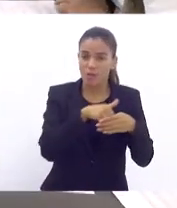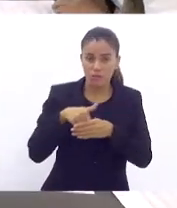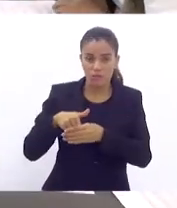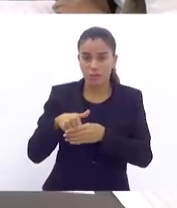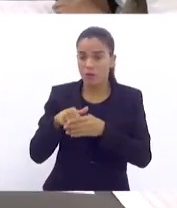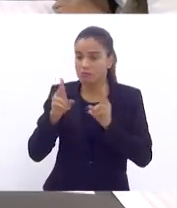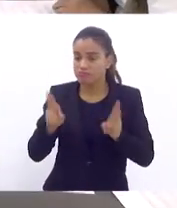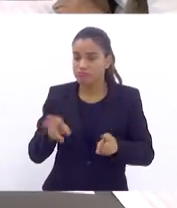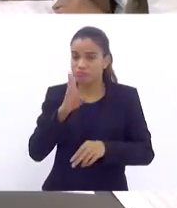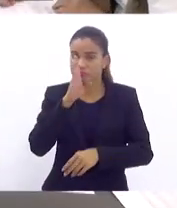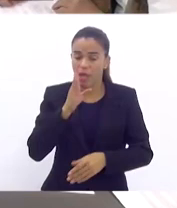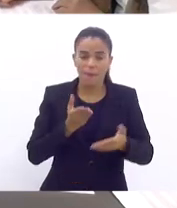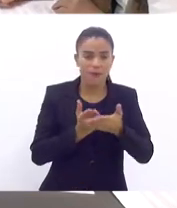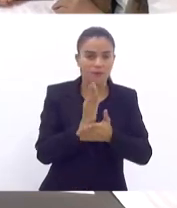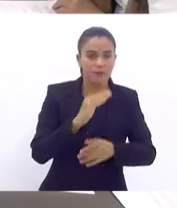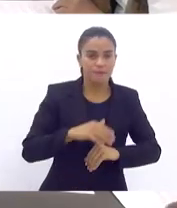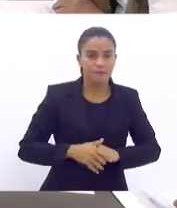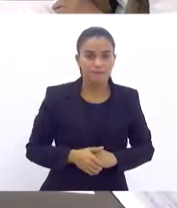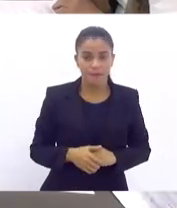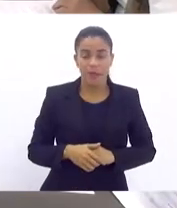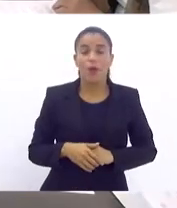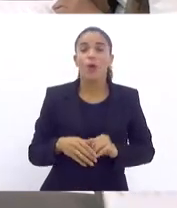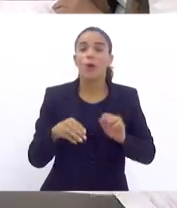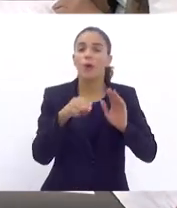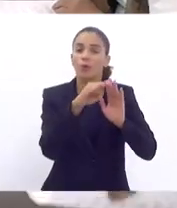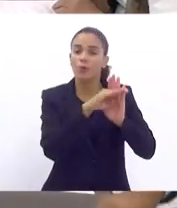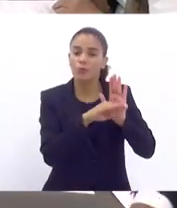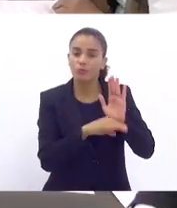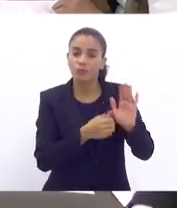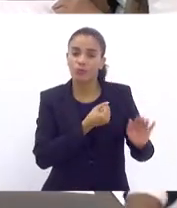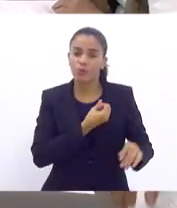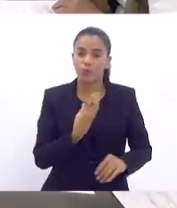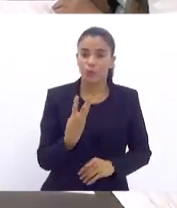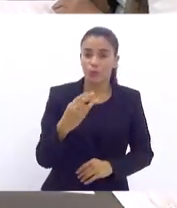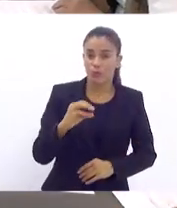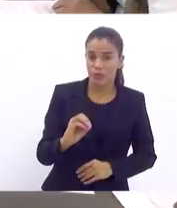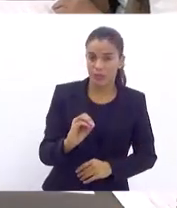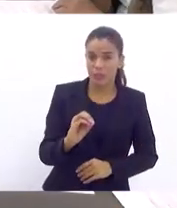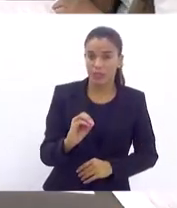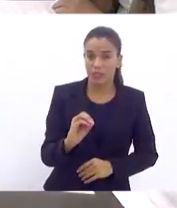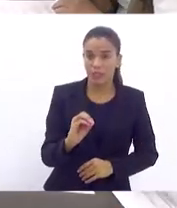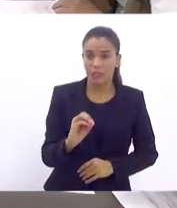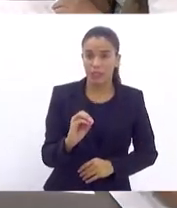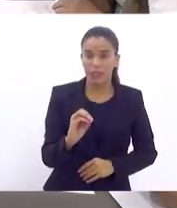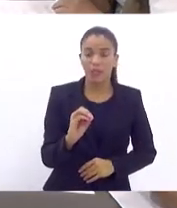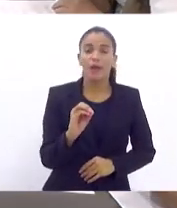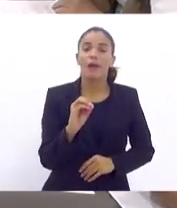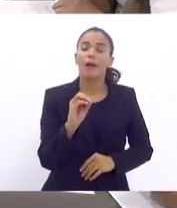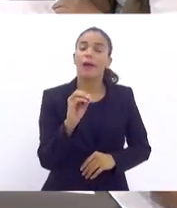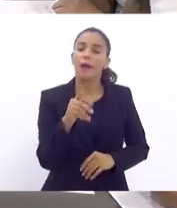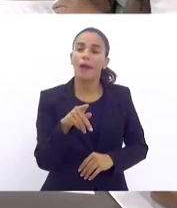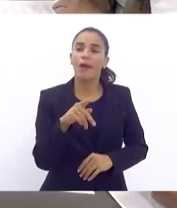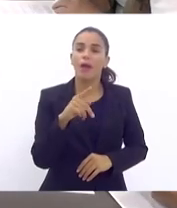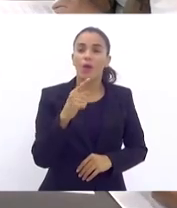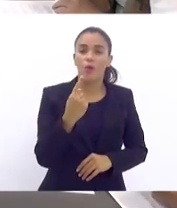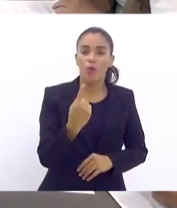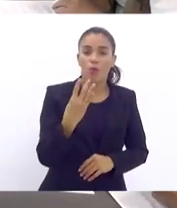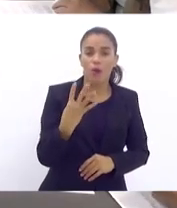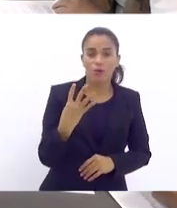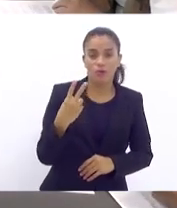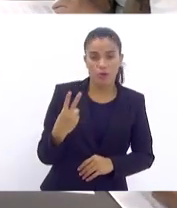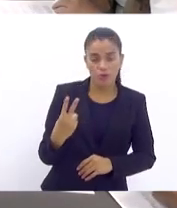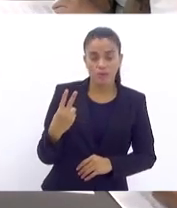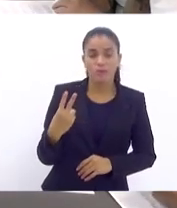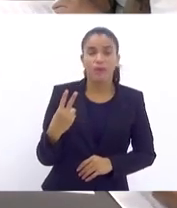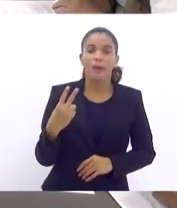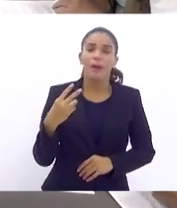Como estão aprovado projeto 30 da pauta é o projeto de lei 142 de 23 de autoria